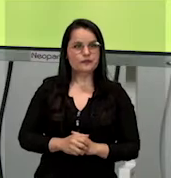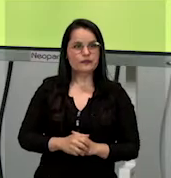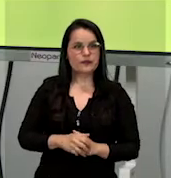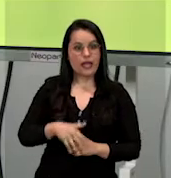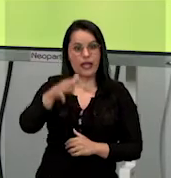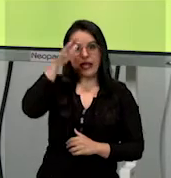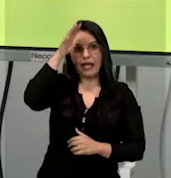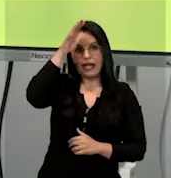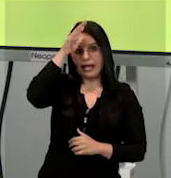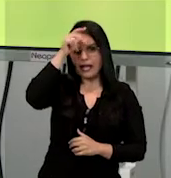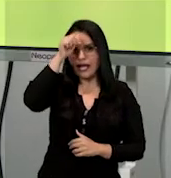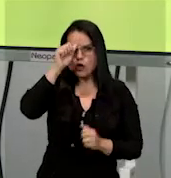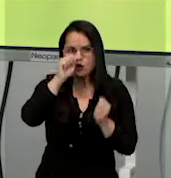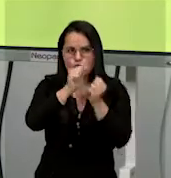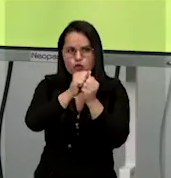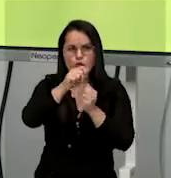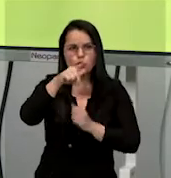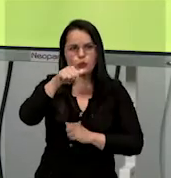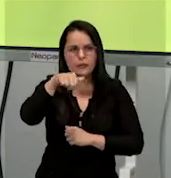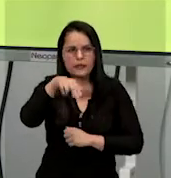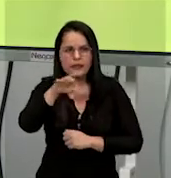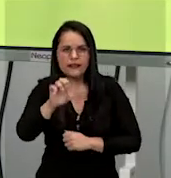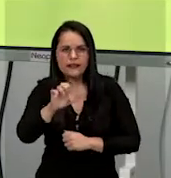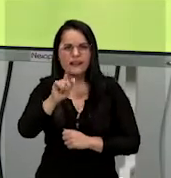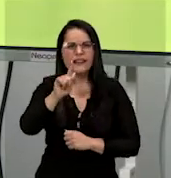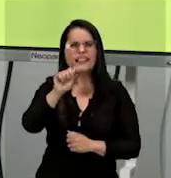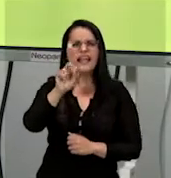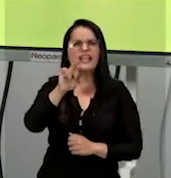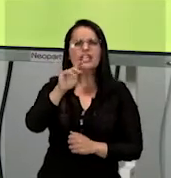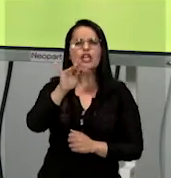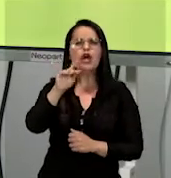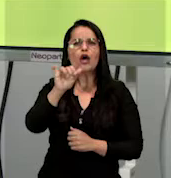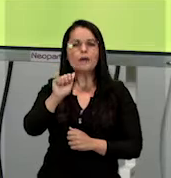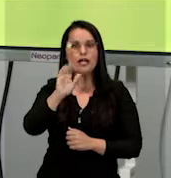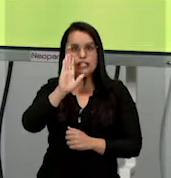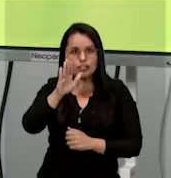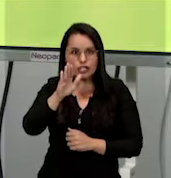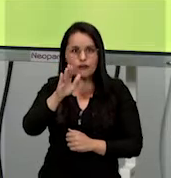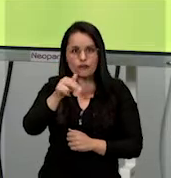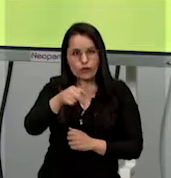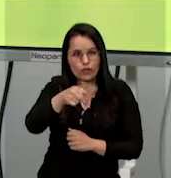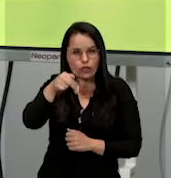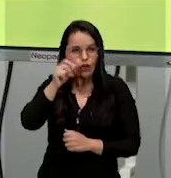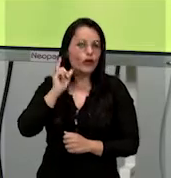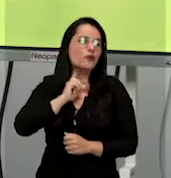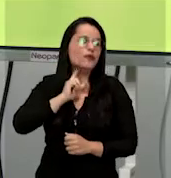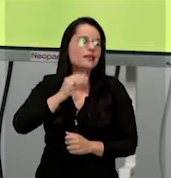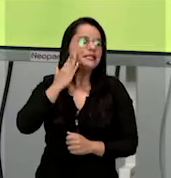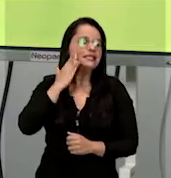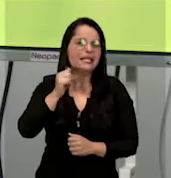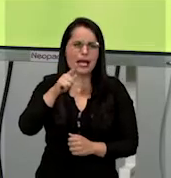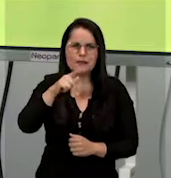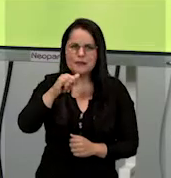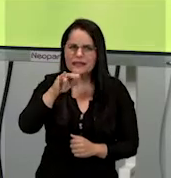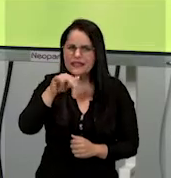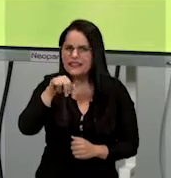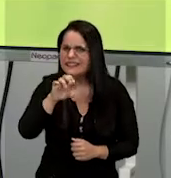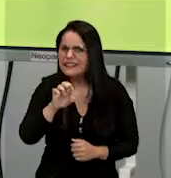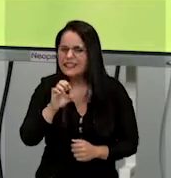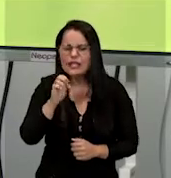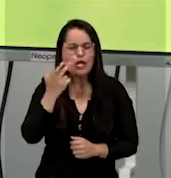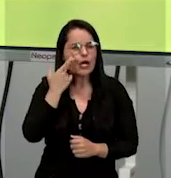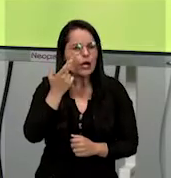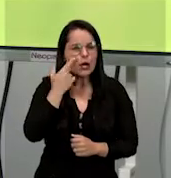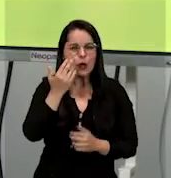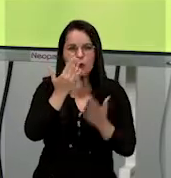Galinhada com pequi e gariroba. Quem já foi ao norte de Minas sabe que o pequi é bem comum no norte de Minas, então